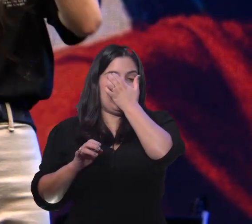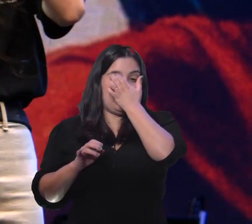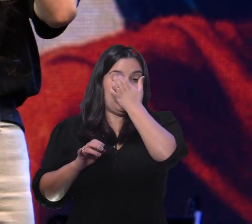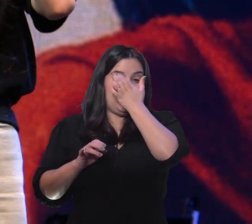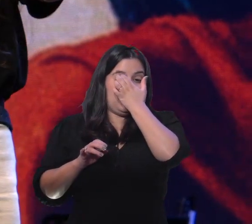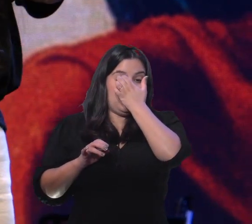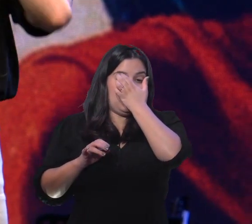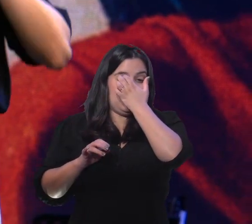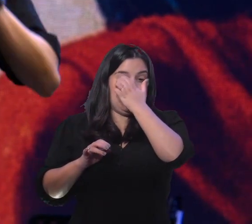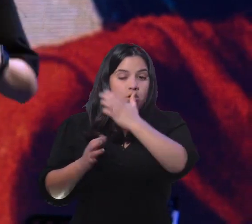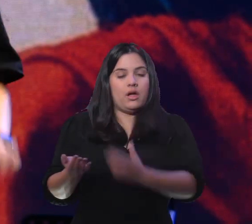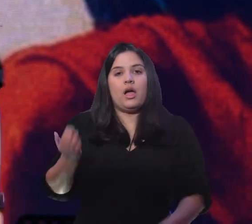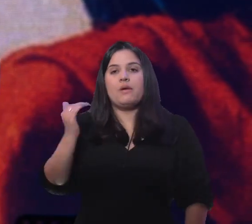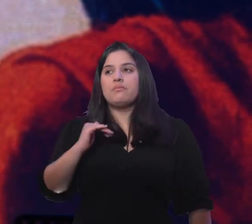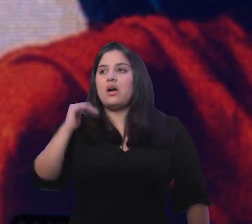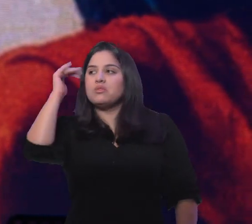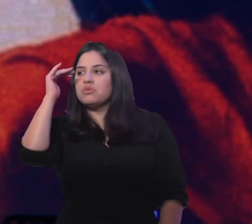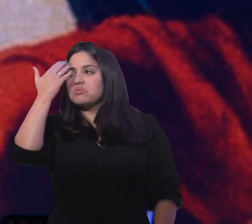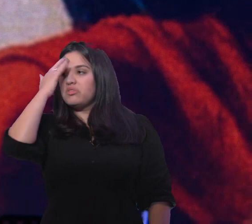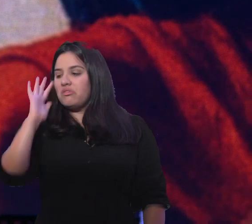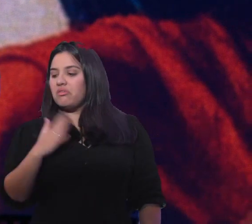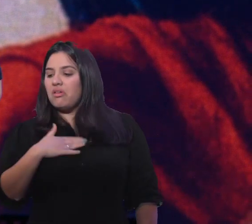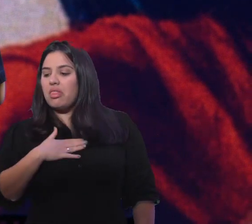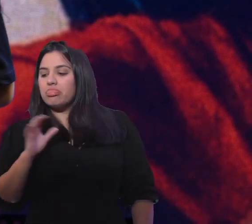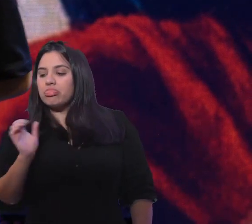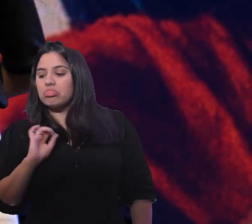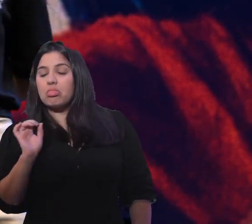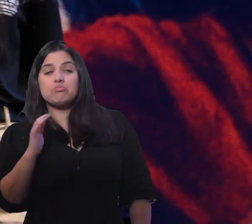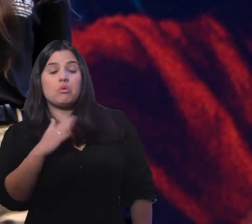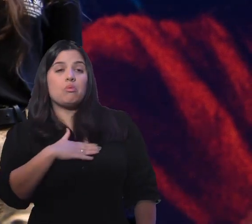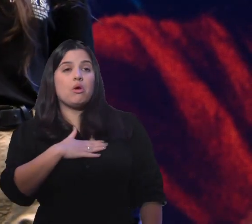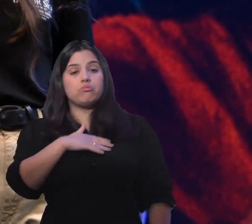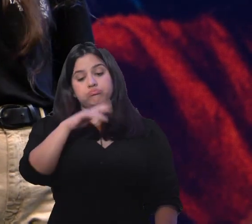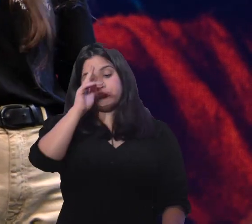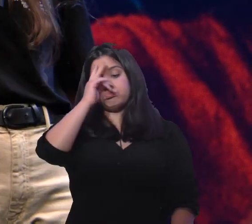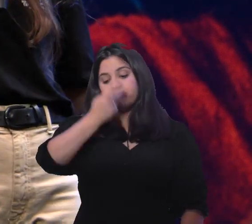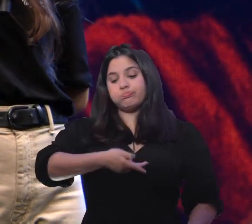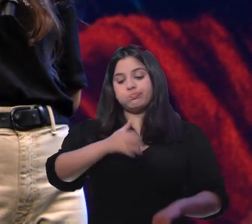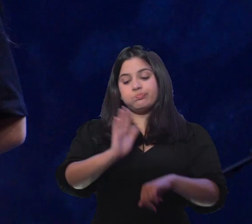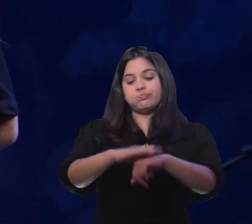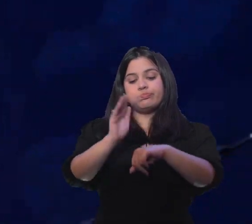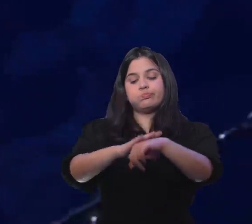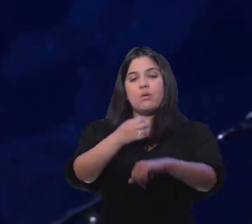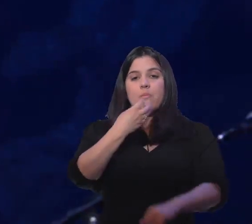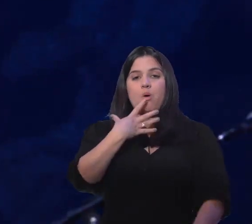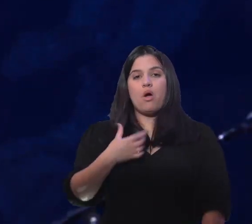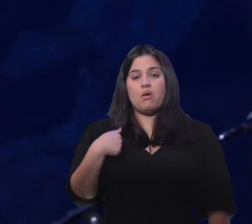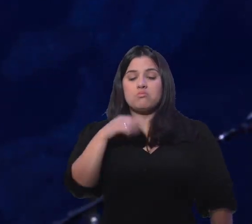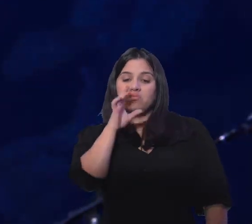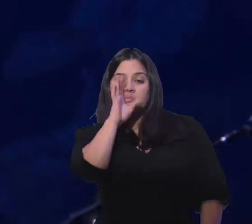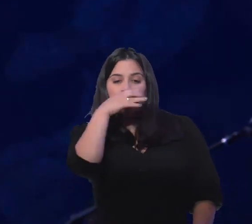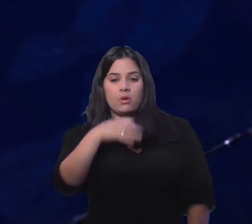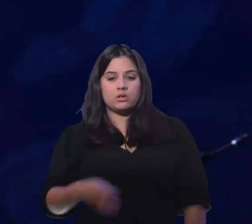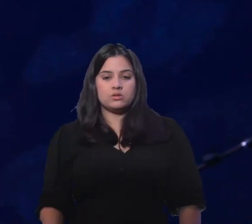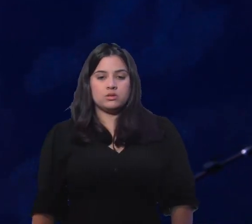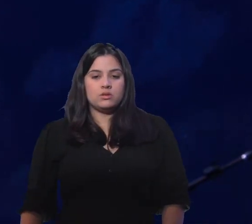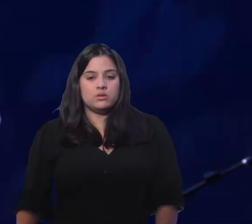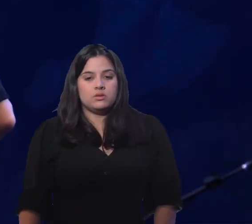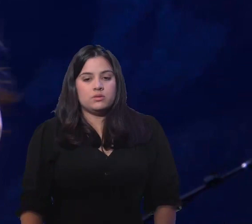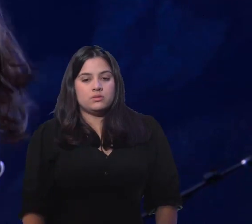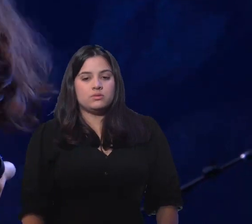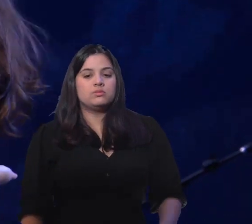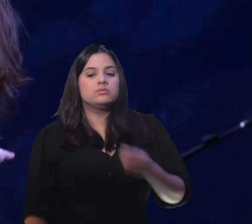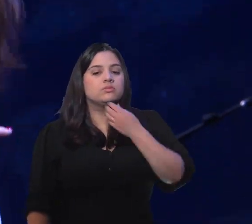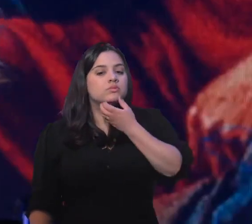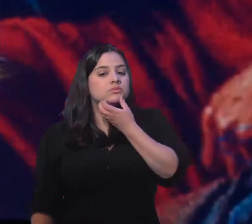nenhum adulto me entende, eu vou fazer o que eu acho que é certo, porque eu acho que o que eu sei é mais do que os adultos sabem, do que eu... É certo.